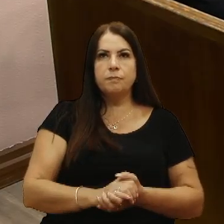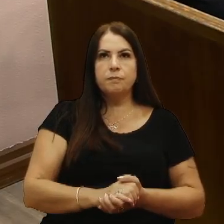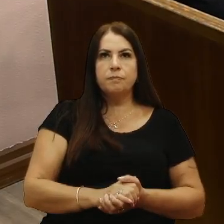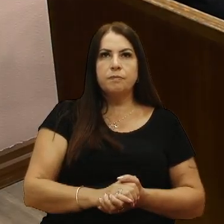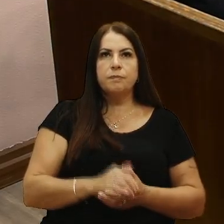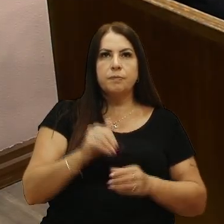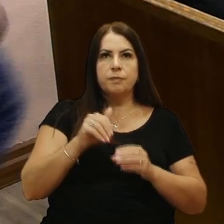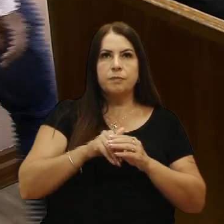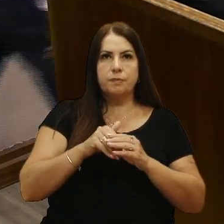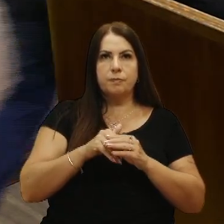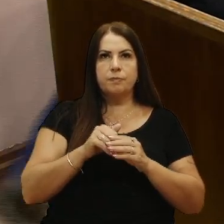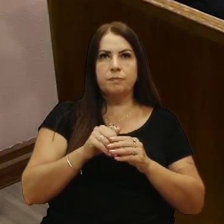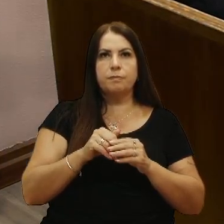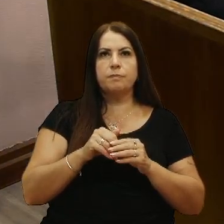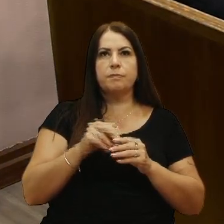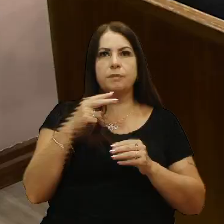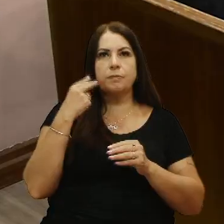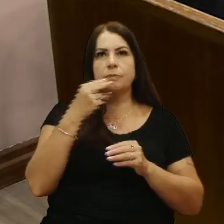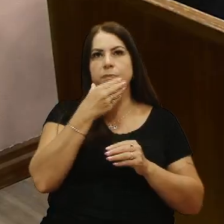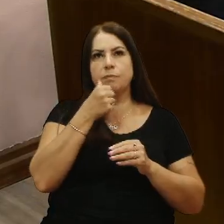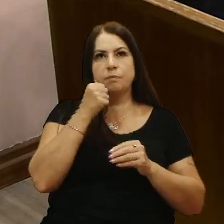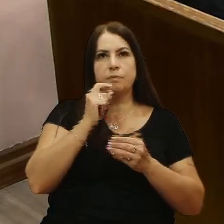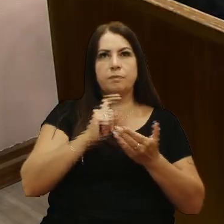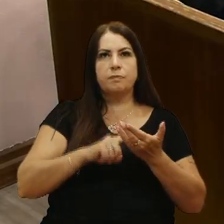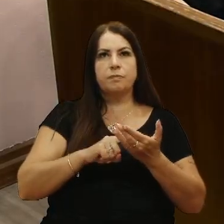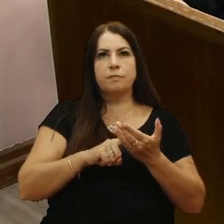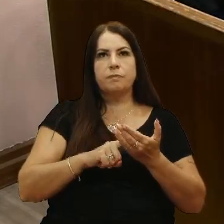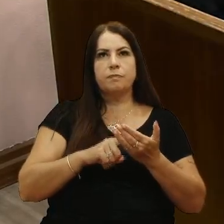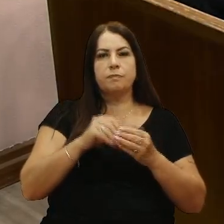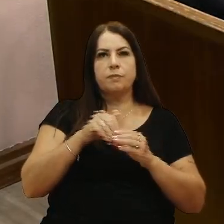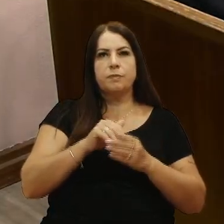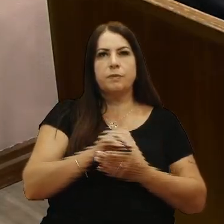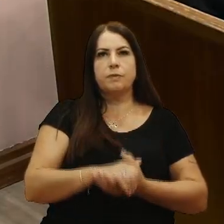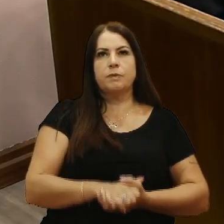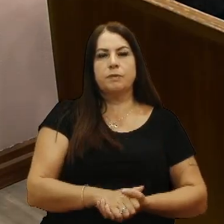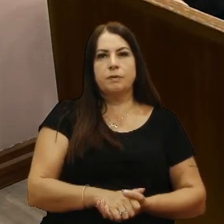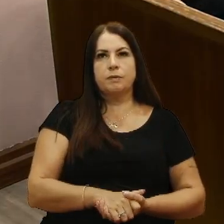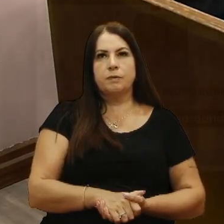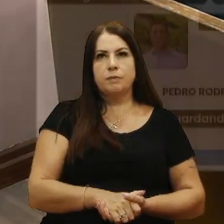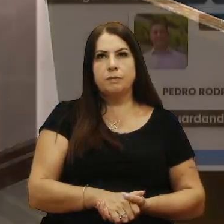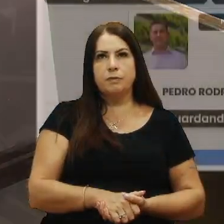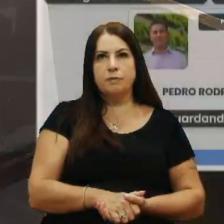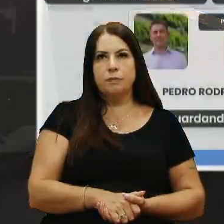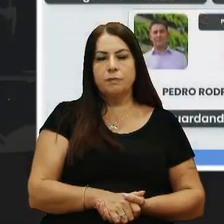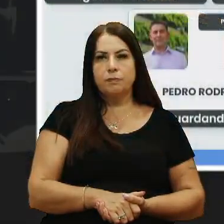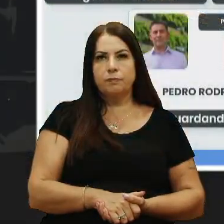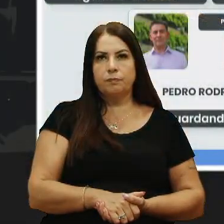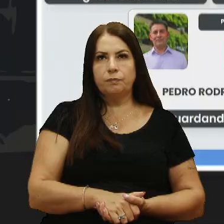Em votação, solicito aos vereadores e vereadores que registrem seus votos.